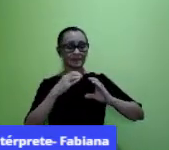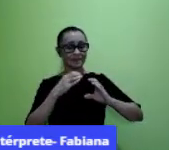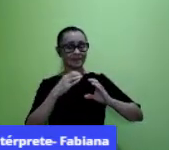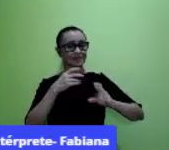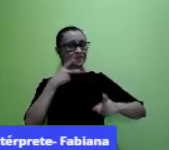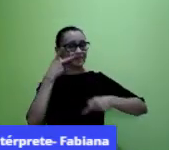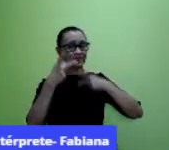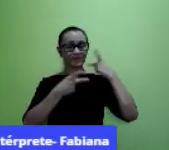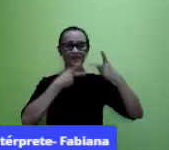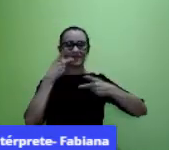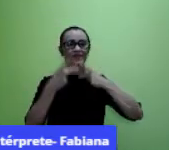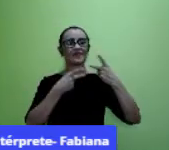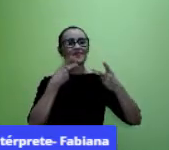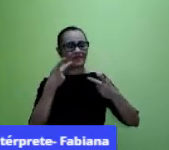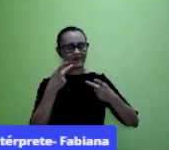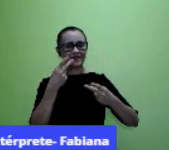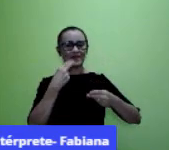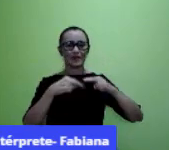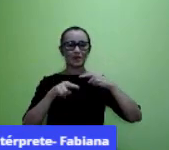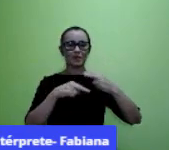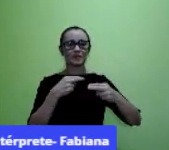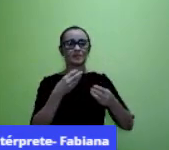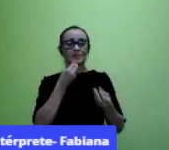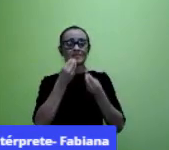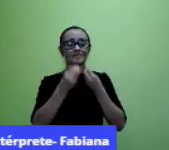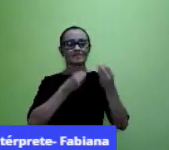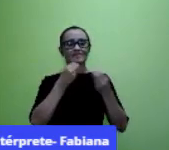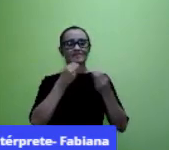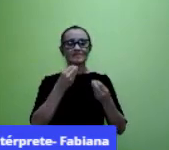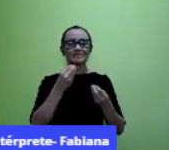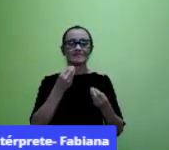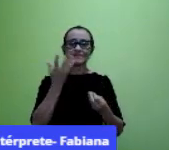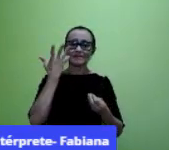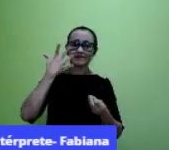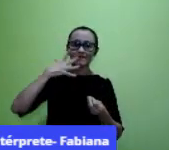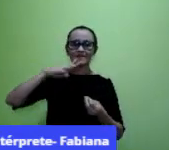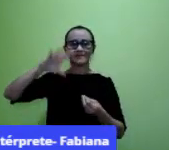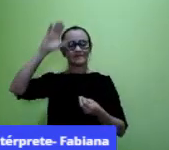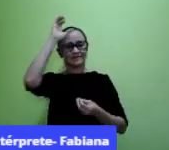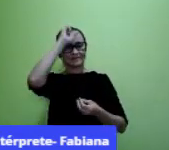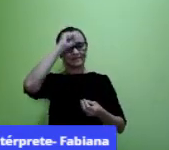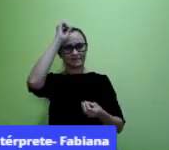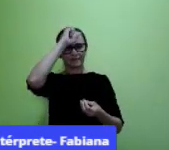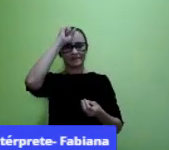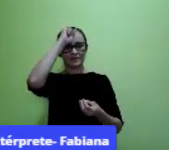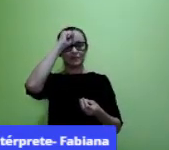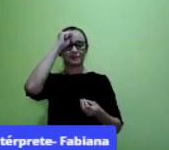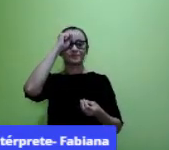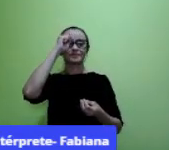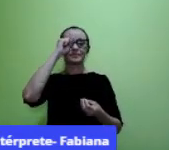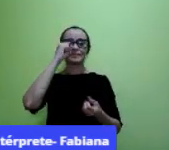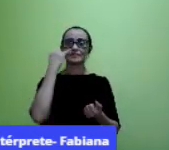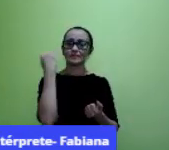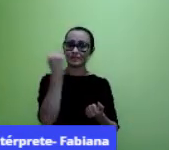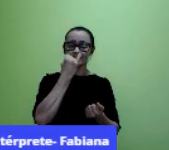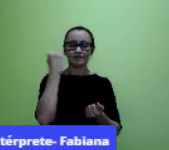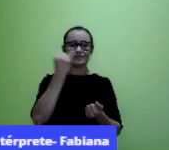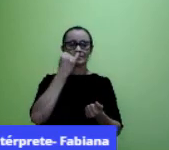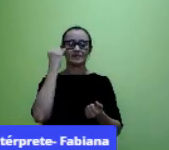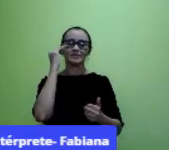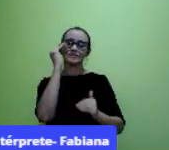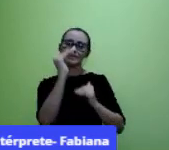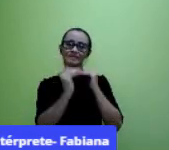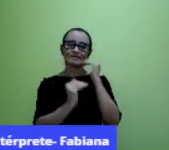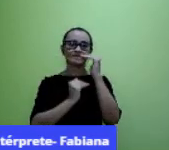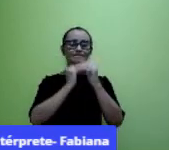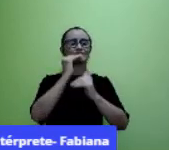música. Olha o tanto que essa criança aprendeu. Olha como é importante esse trabalho progressivo,